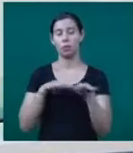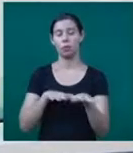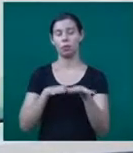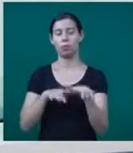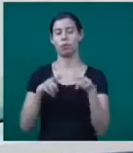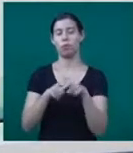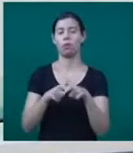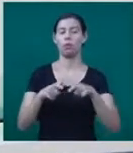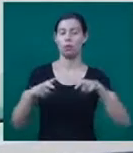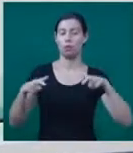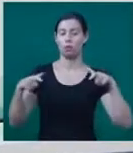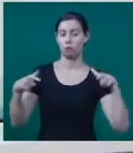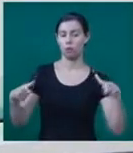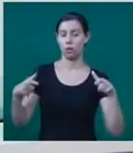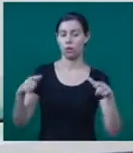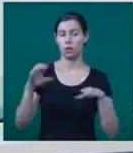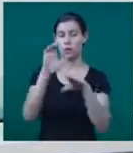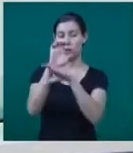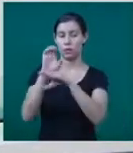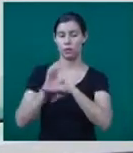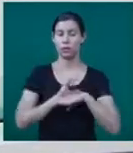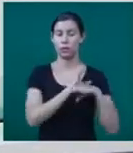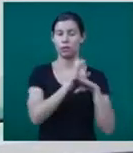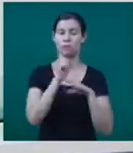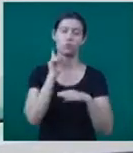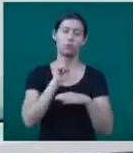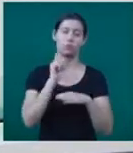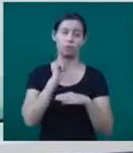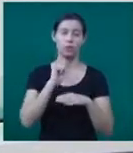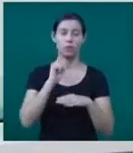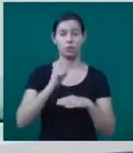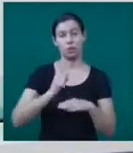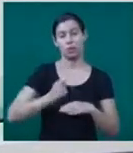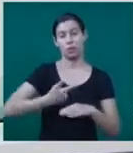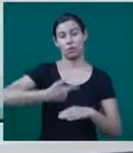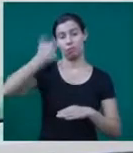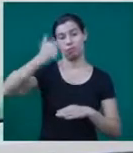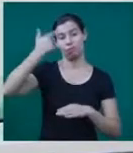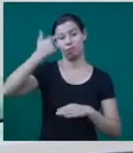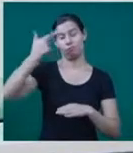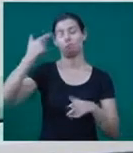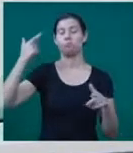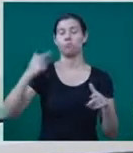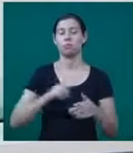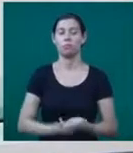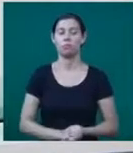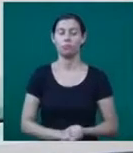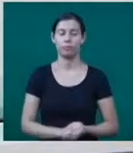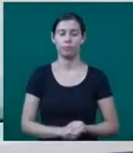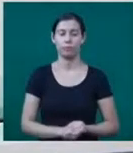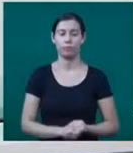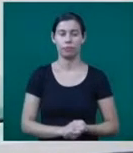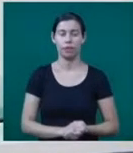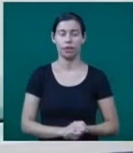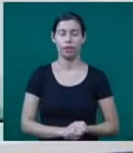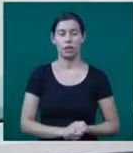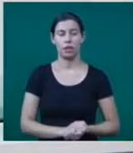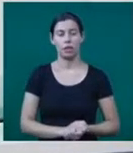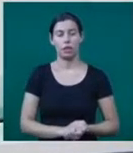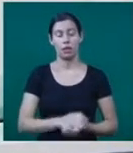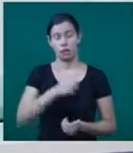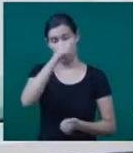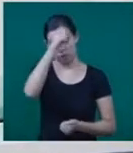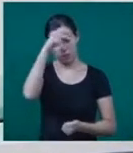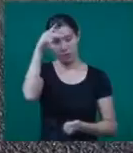a segunda maior do estado. E para controlar melhor o trânsito e melhorar, inclusive, o trânsito na cidade, a prefeitura pretende implementar